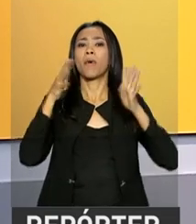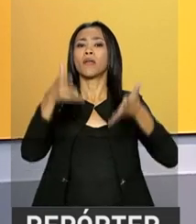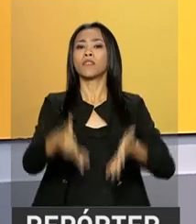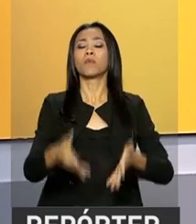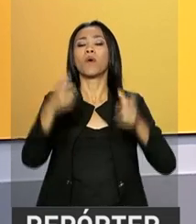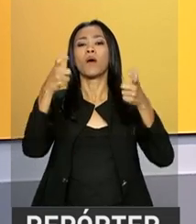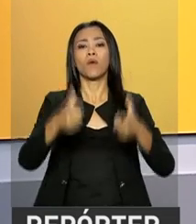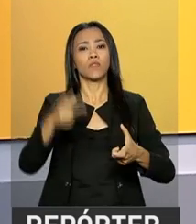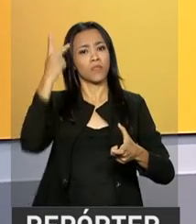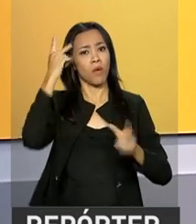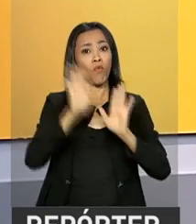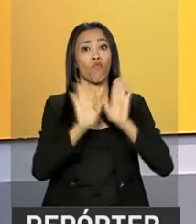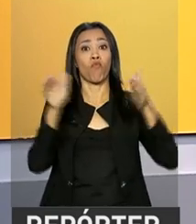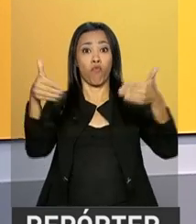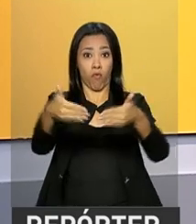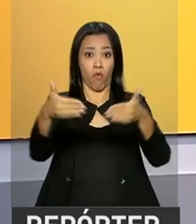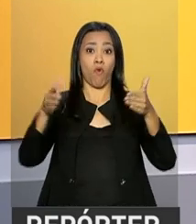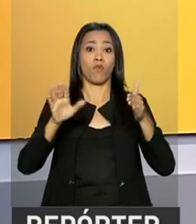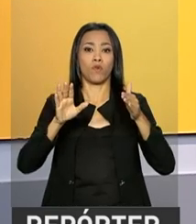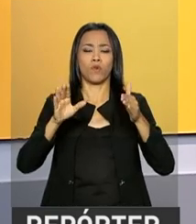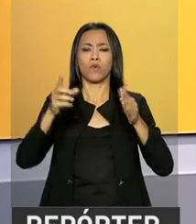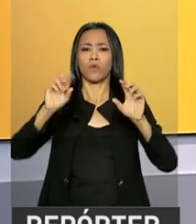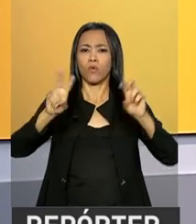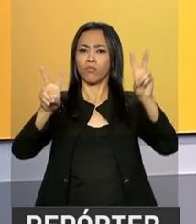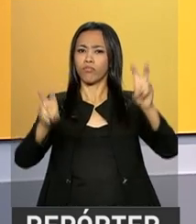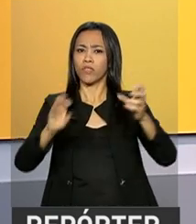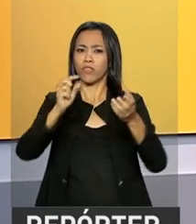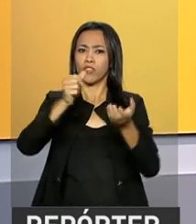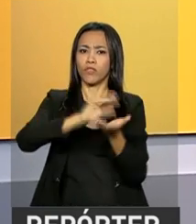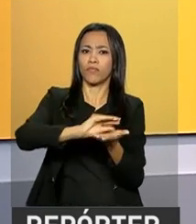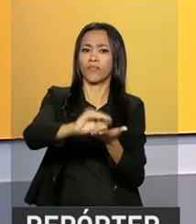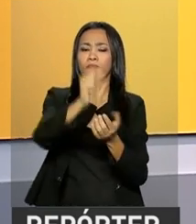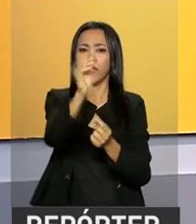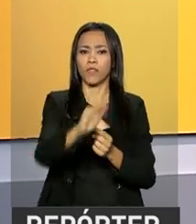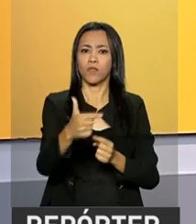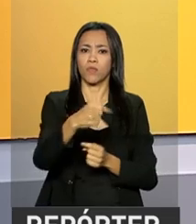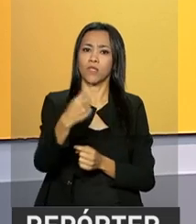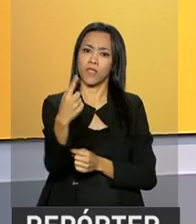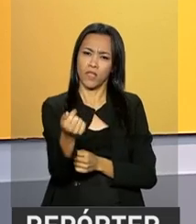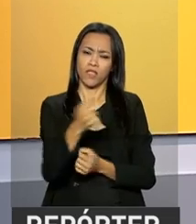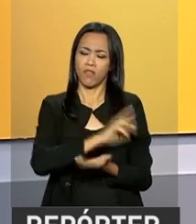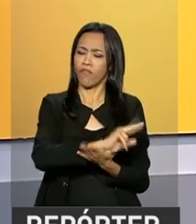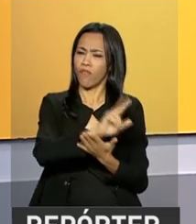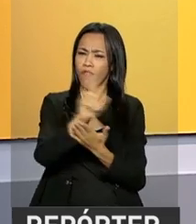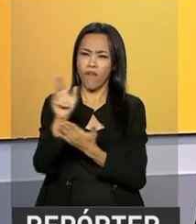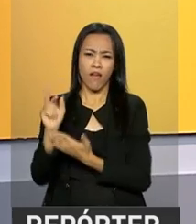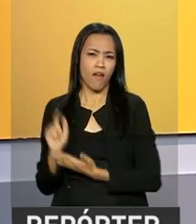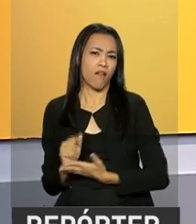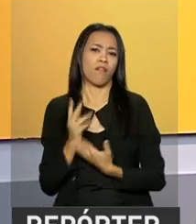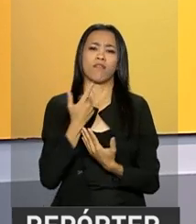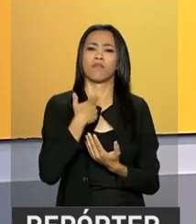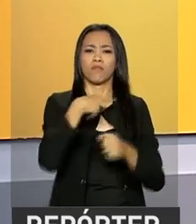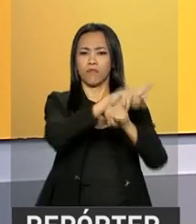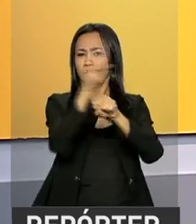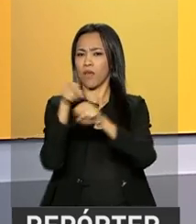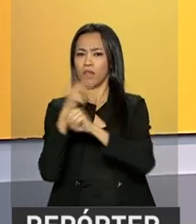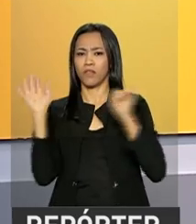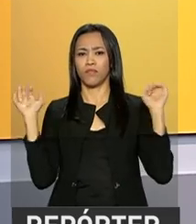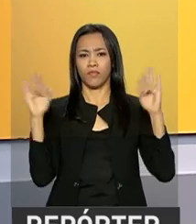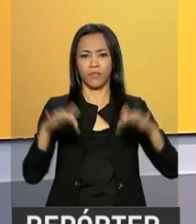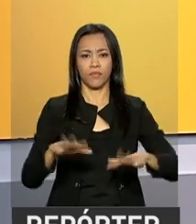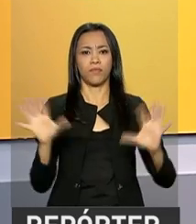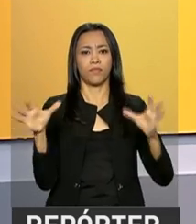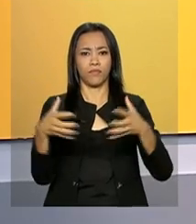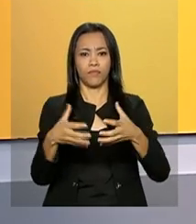investimentos Brasil 2017 o evento reúne executivos de vários países em busca de novos negócios no